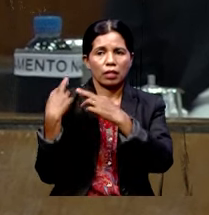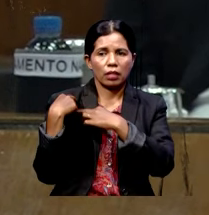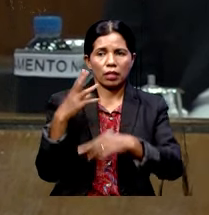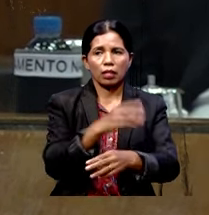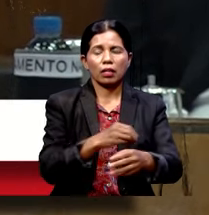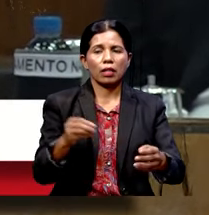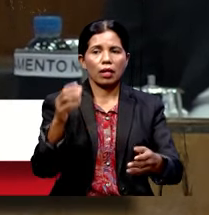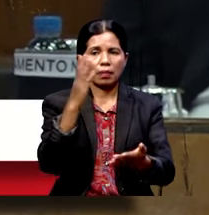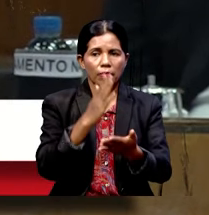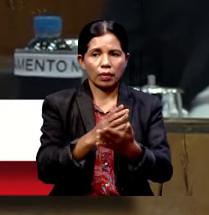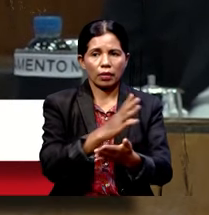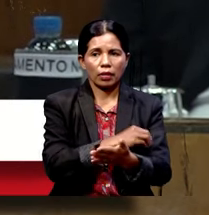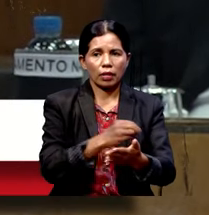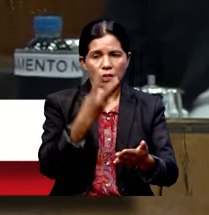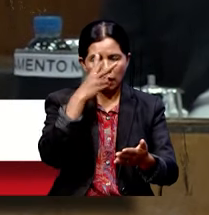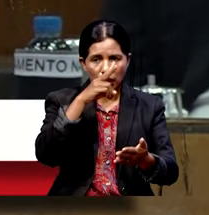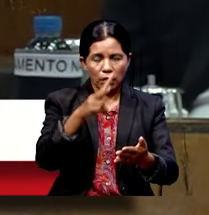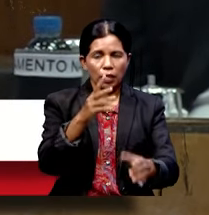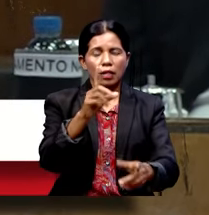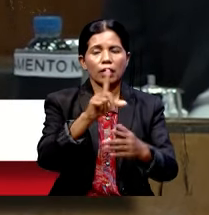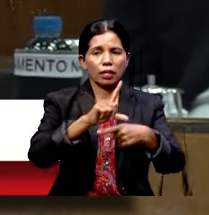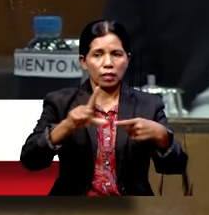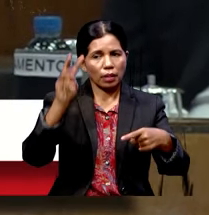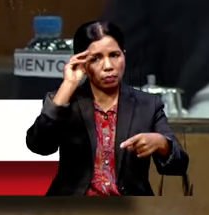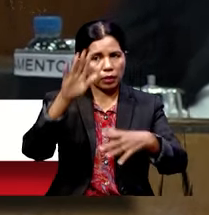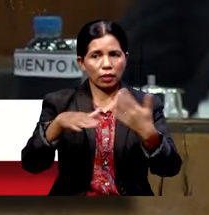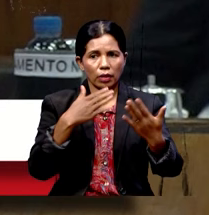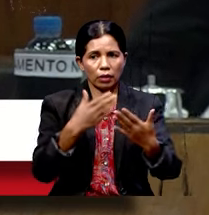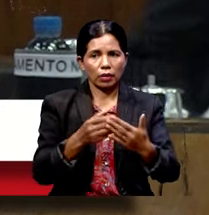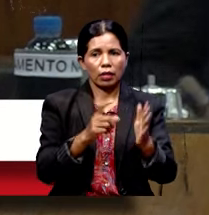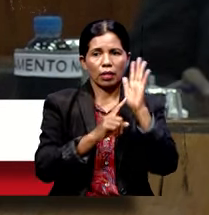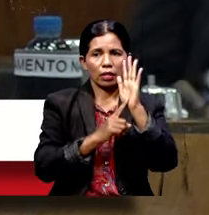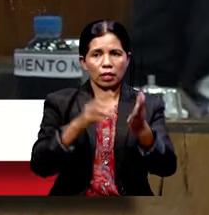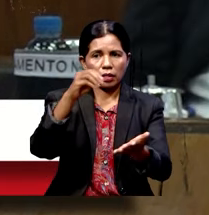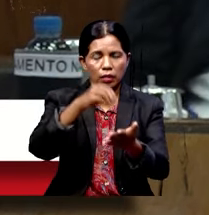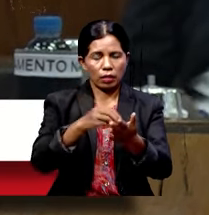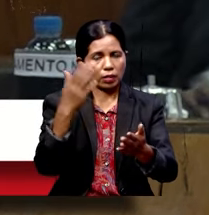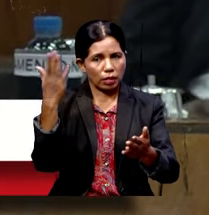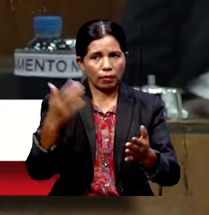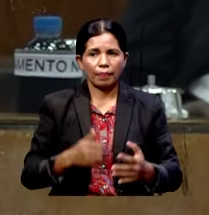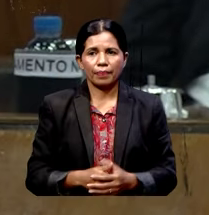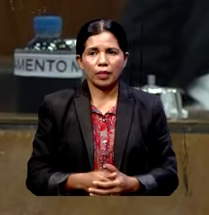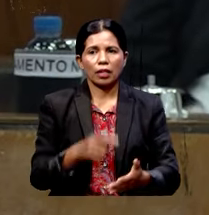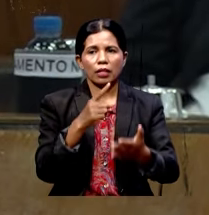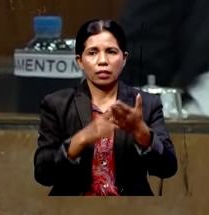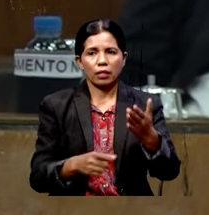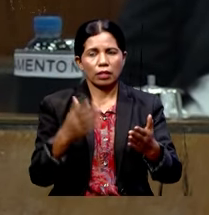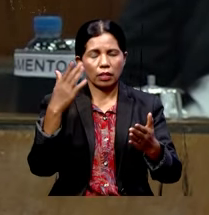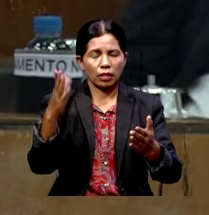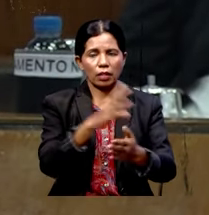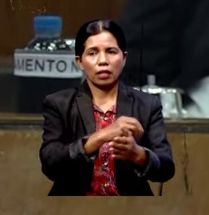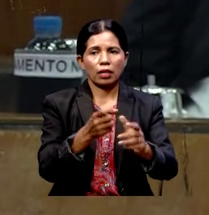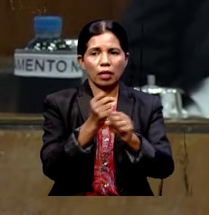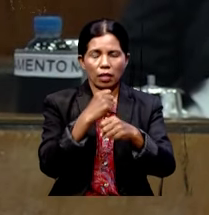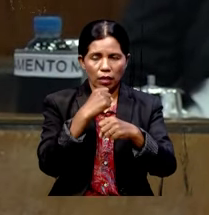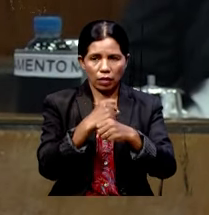Combate Stunting ato controla cada linha ministerial nebe hatur ona ihanaba. Saída mag ia un mix ne